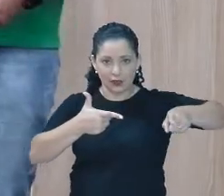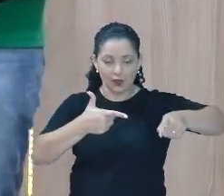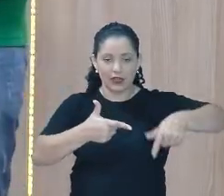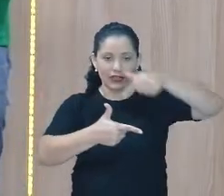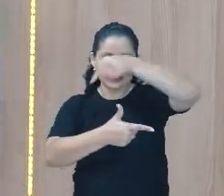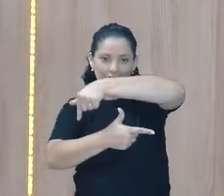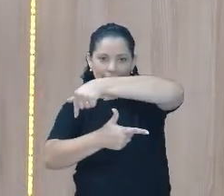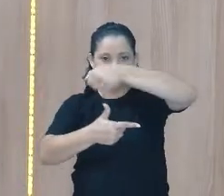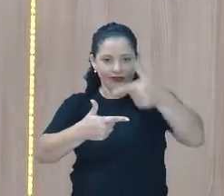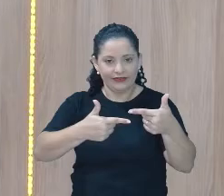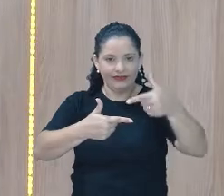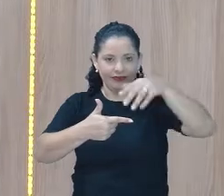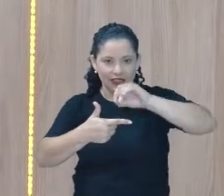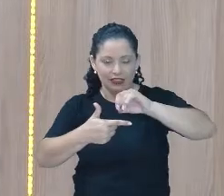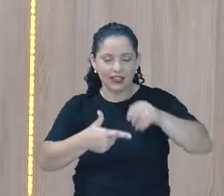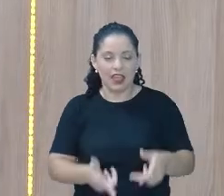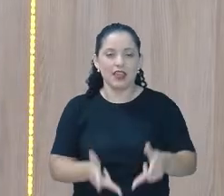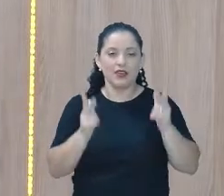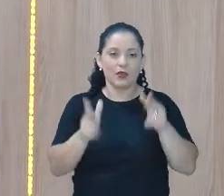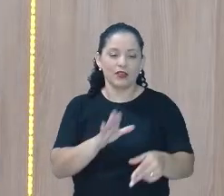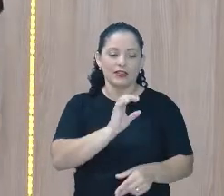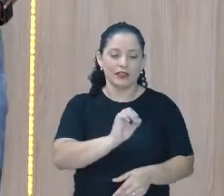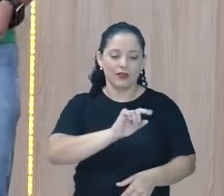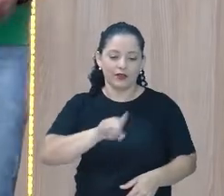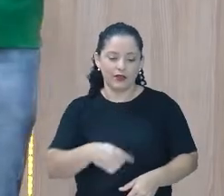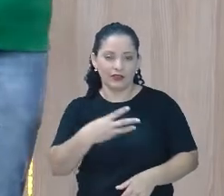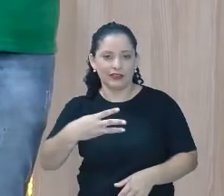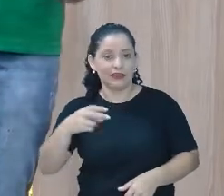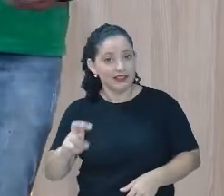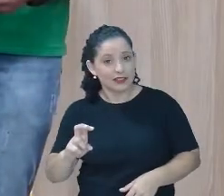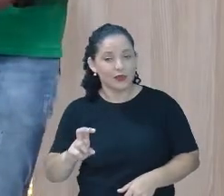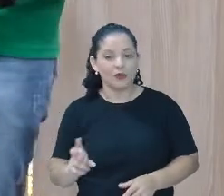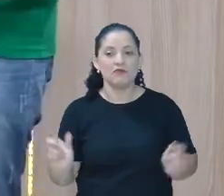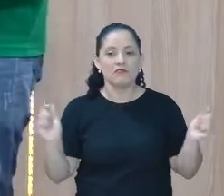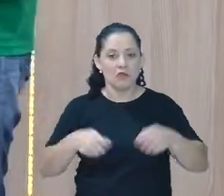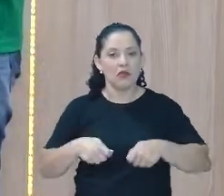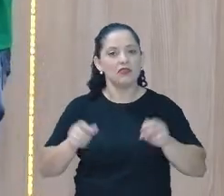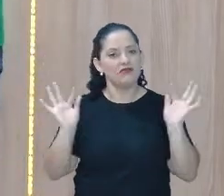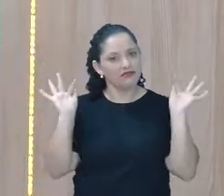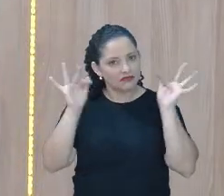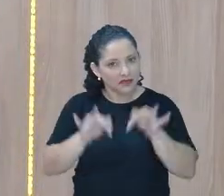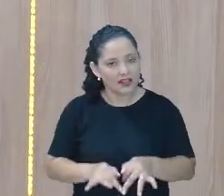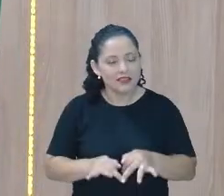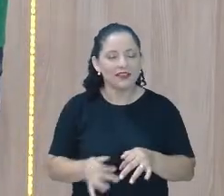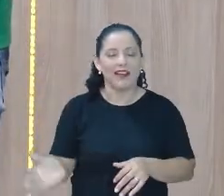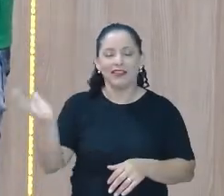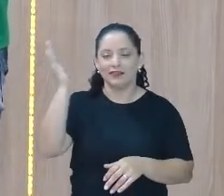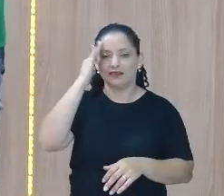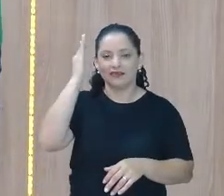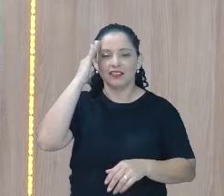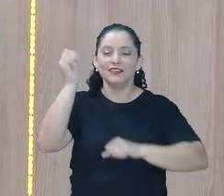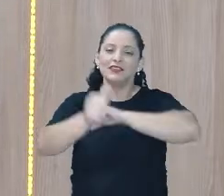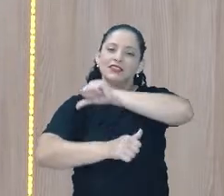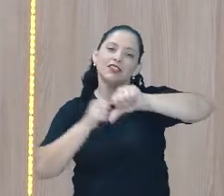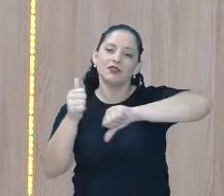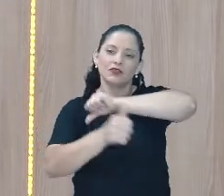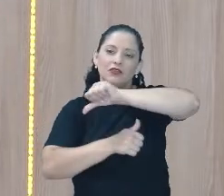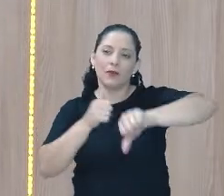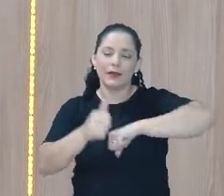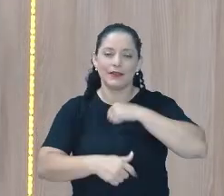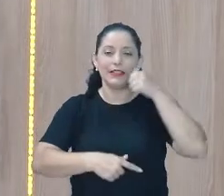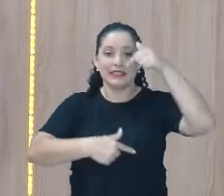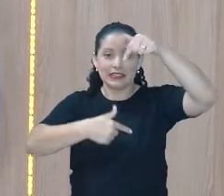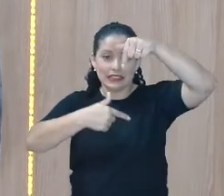dá igual a 0,35. Então, posso concluir que transformei 7